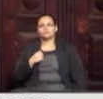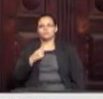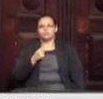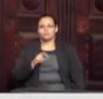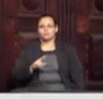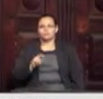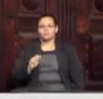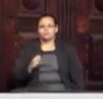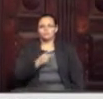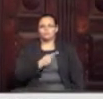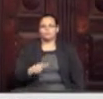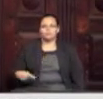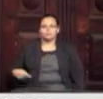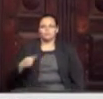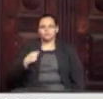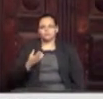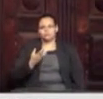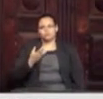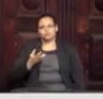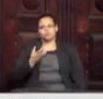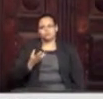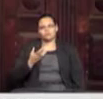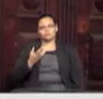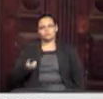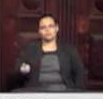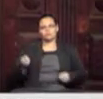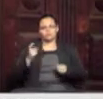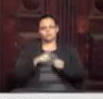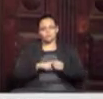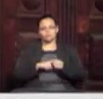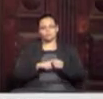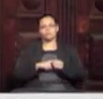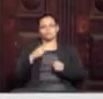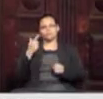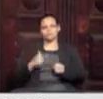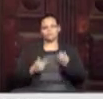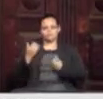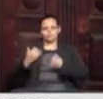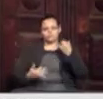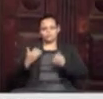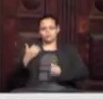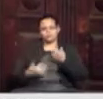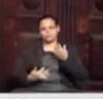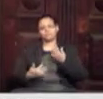quero voltar aqui a minha fala